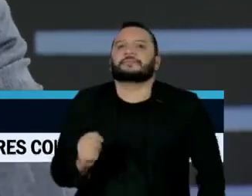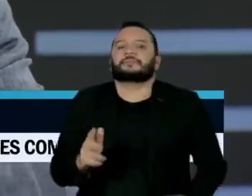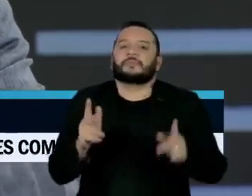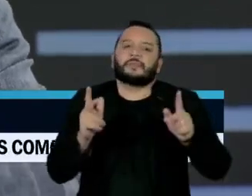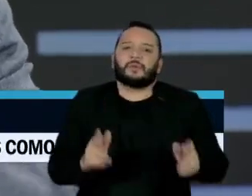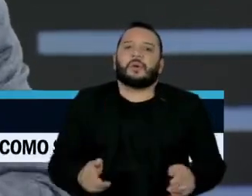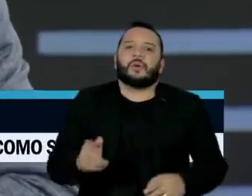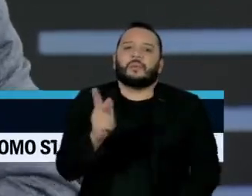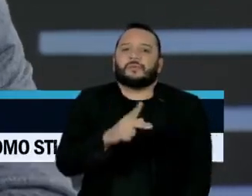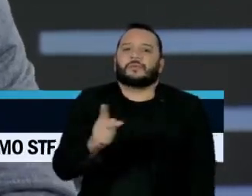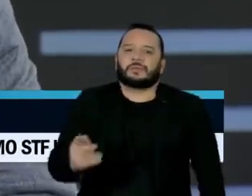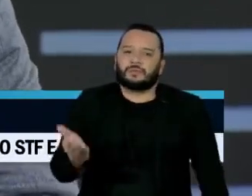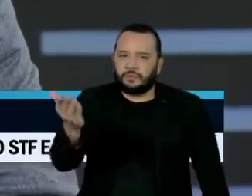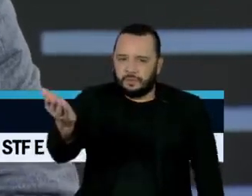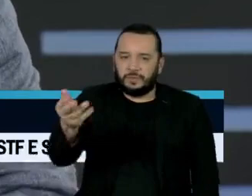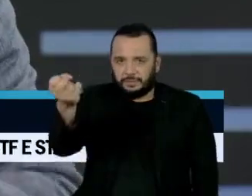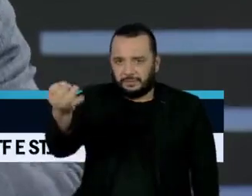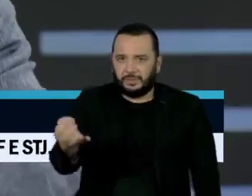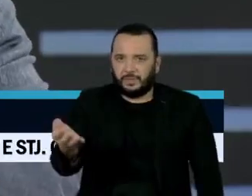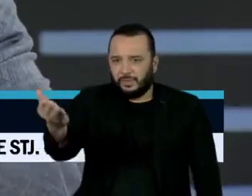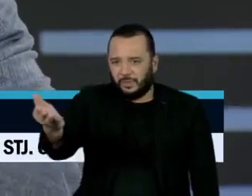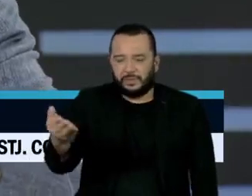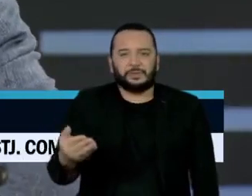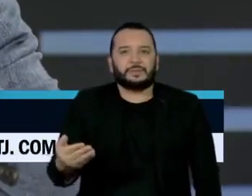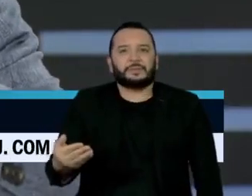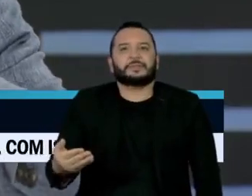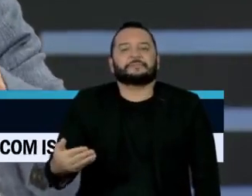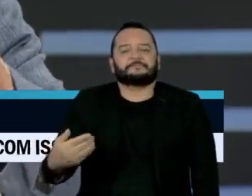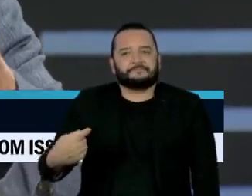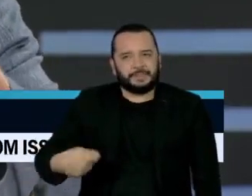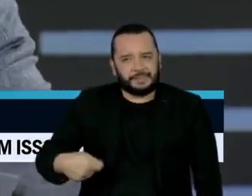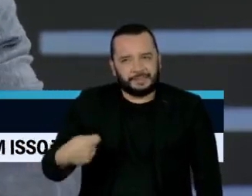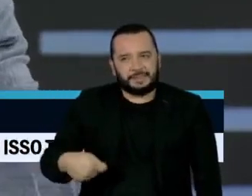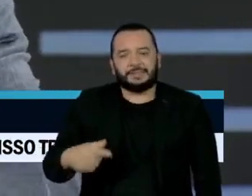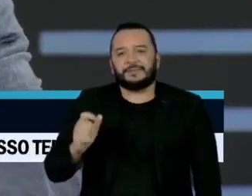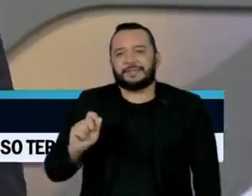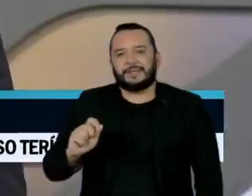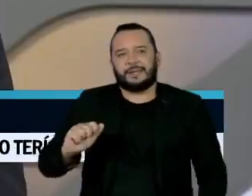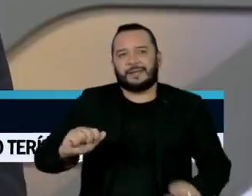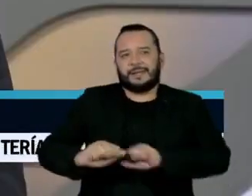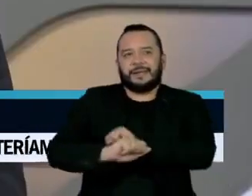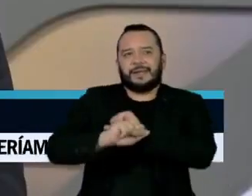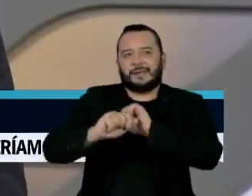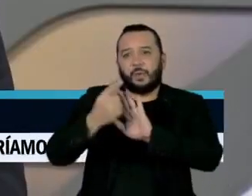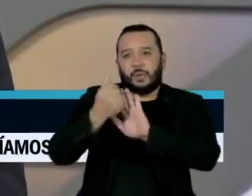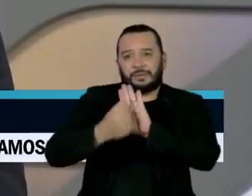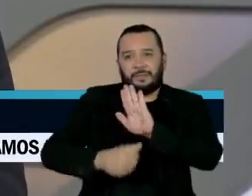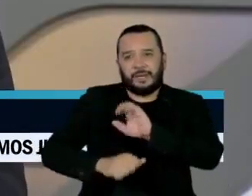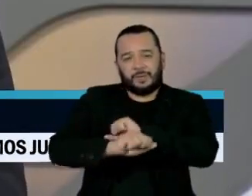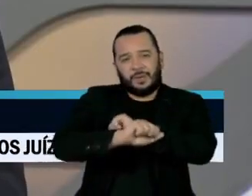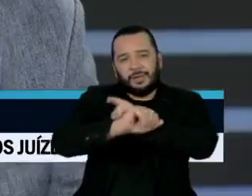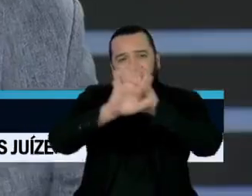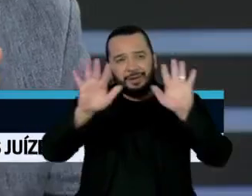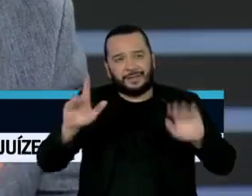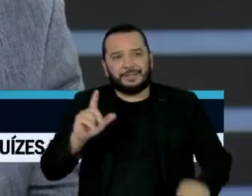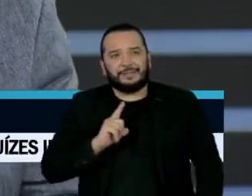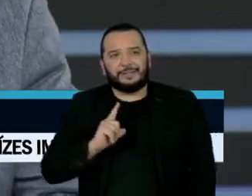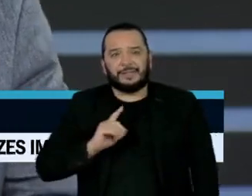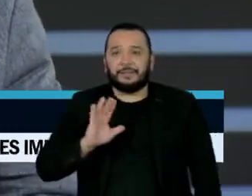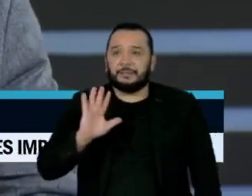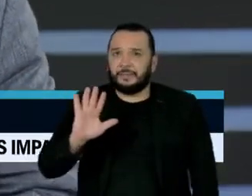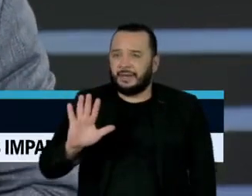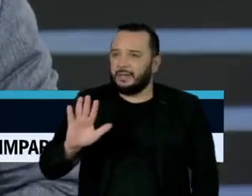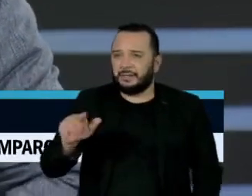Vilhena levantou bem, é preciso que haja transparência no orçamento. Mas eu discordo